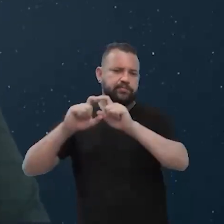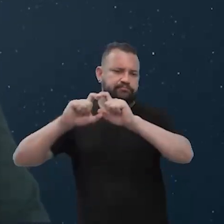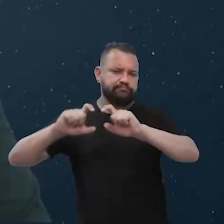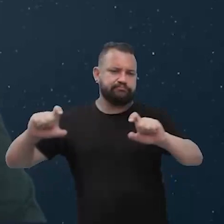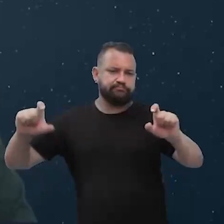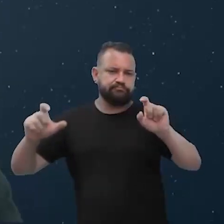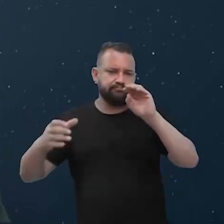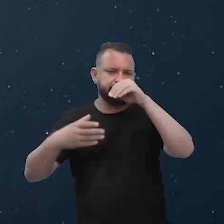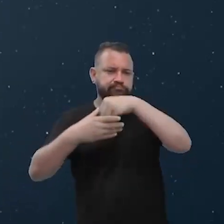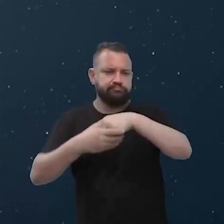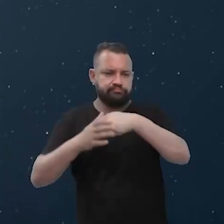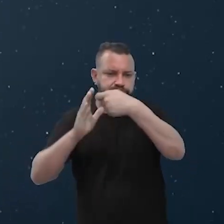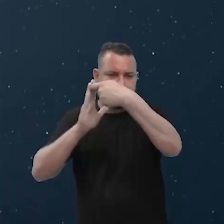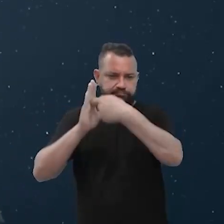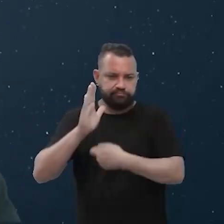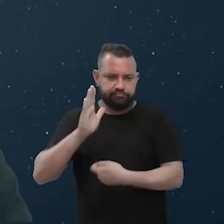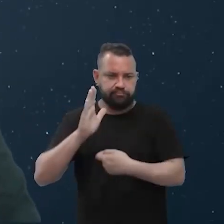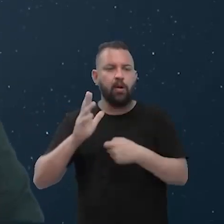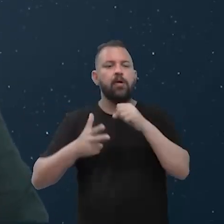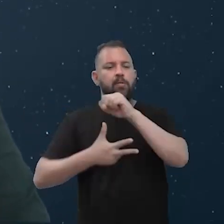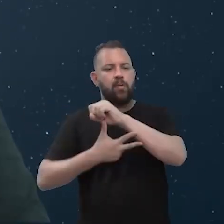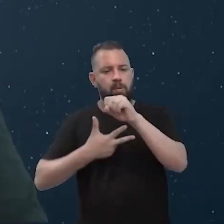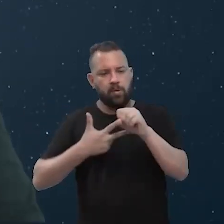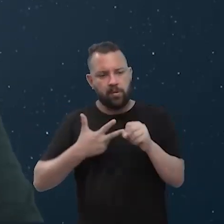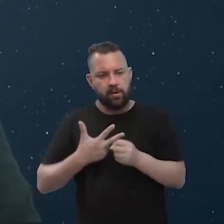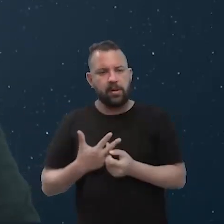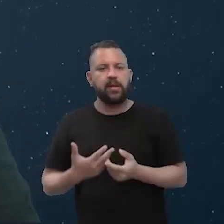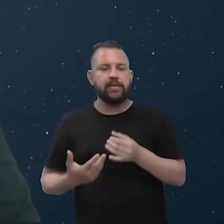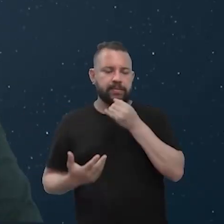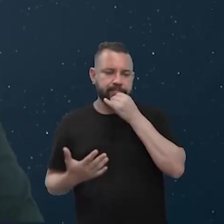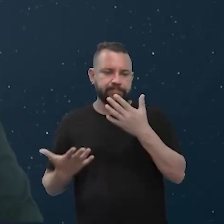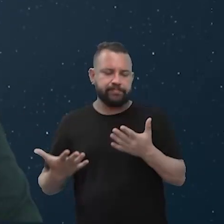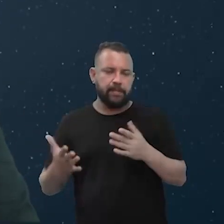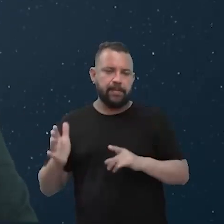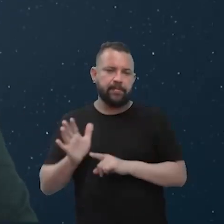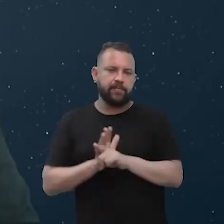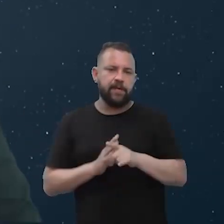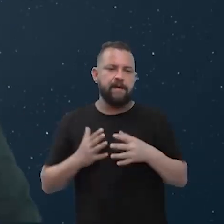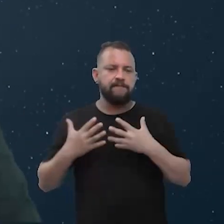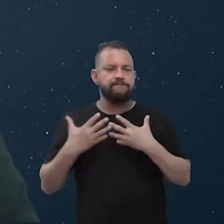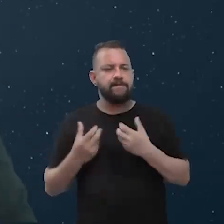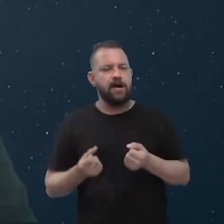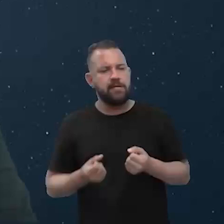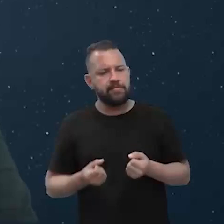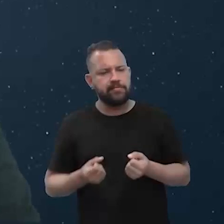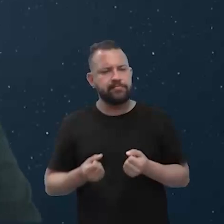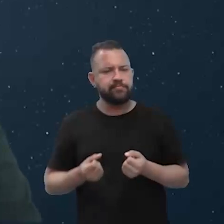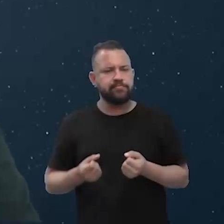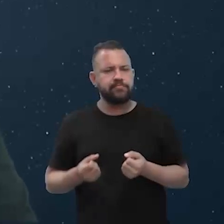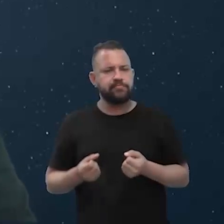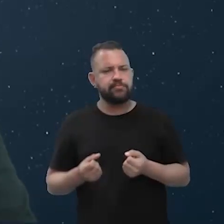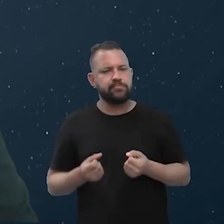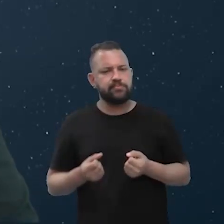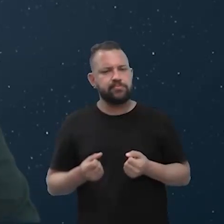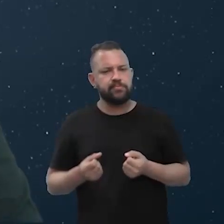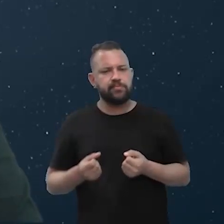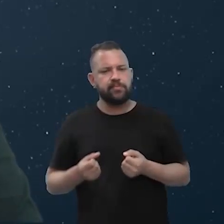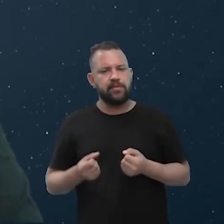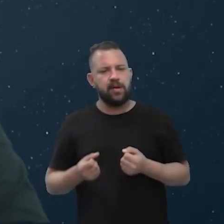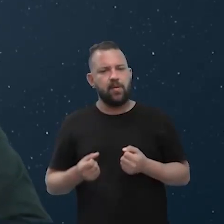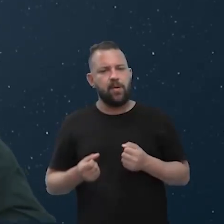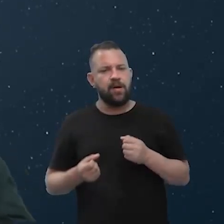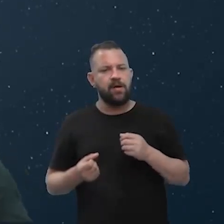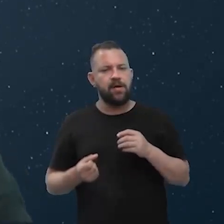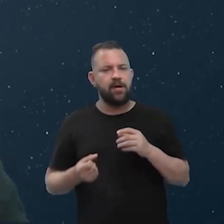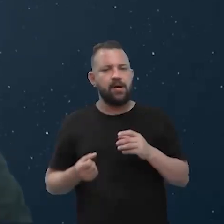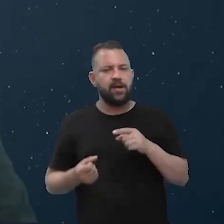frase dentro de um texto, no Enem, e ele colocasse assim: vamos dar uma rota nele,